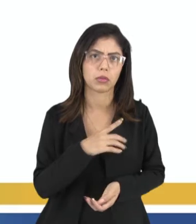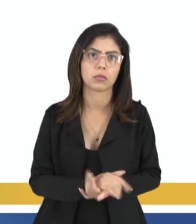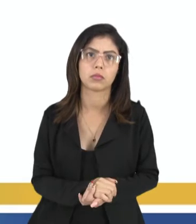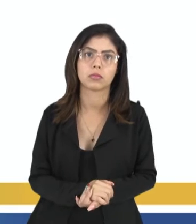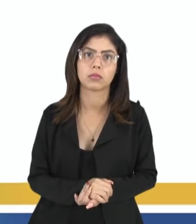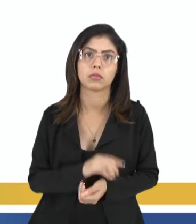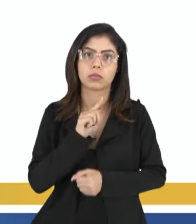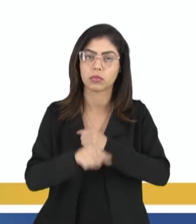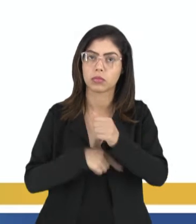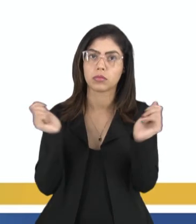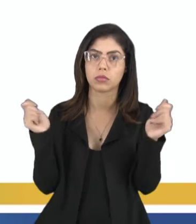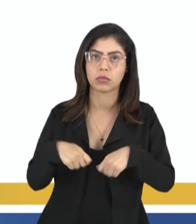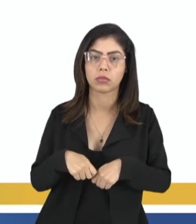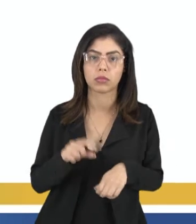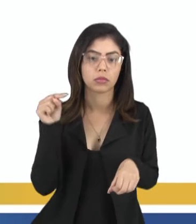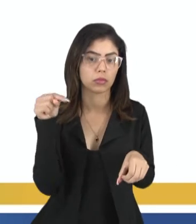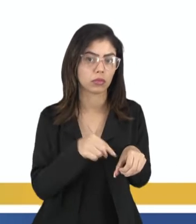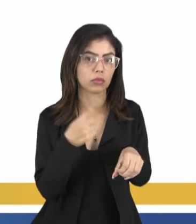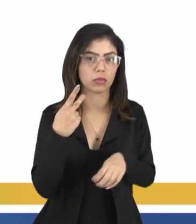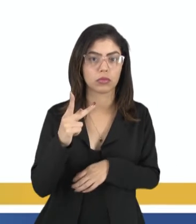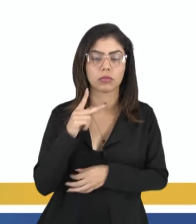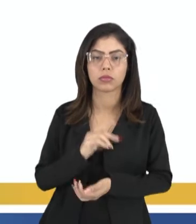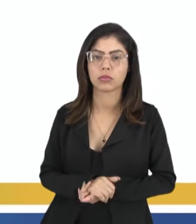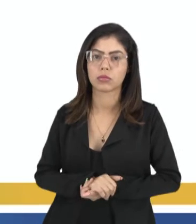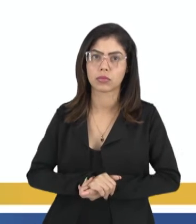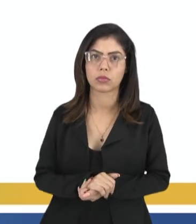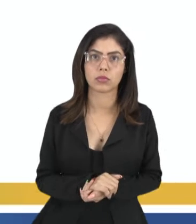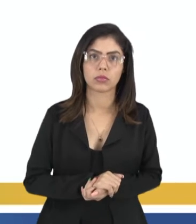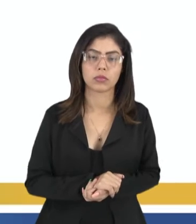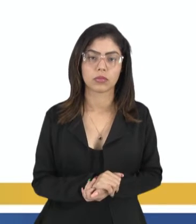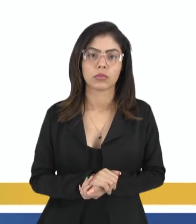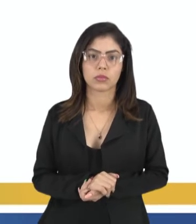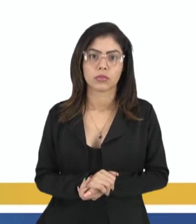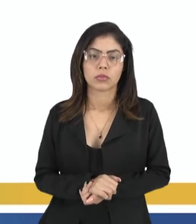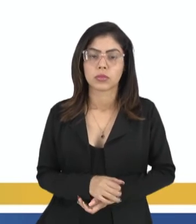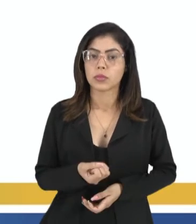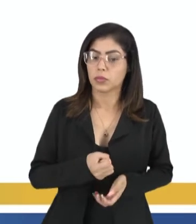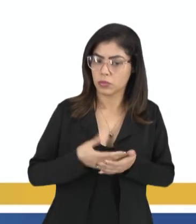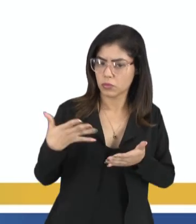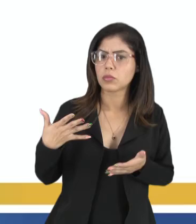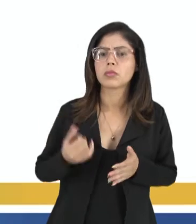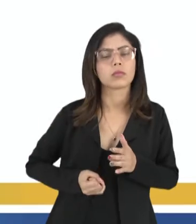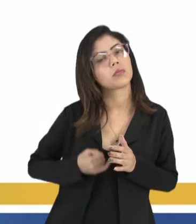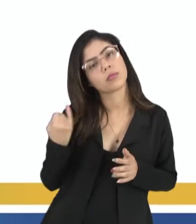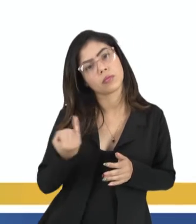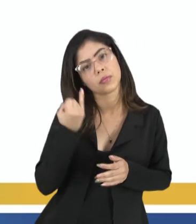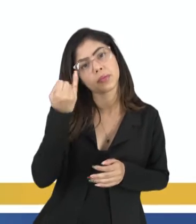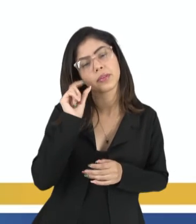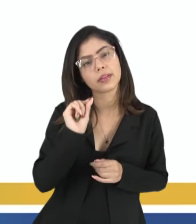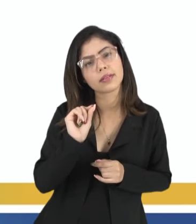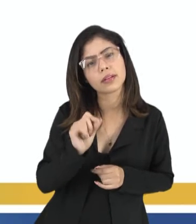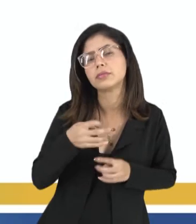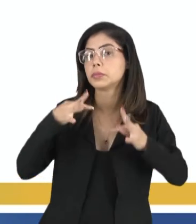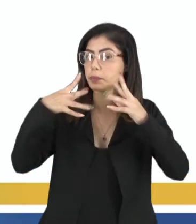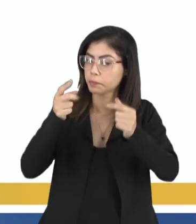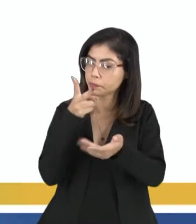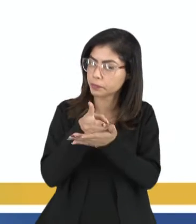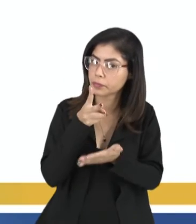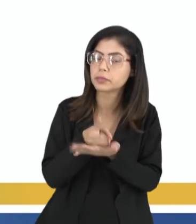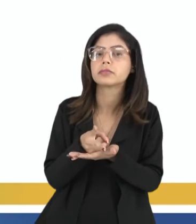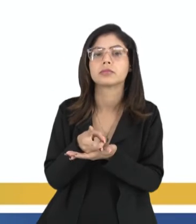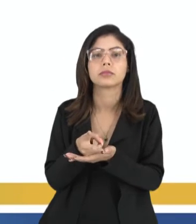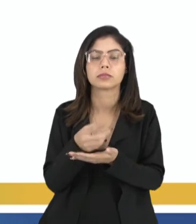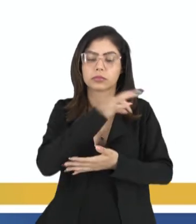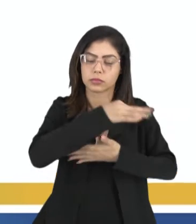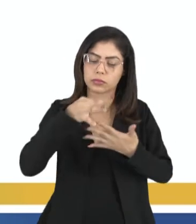que um átomo possui em seu núcleo. E uma coisa muito importante é, todas as vezes que a gente falar sobre